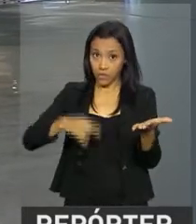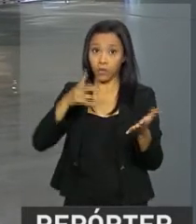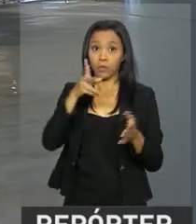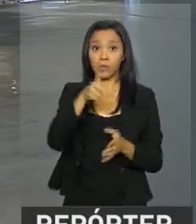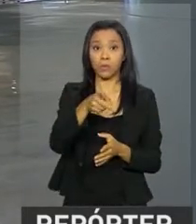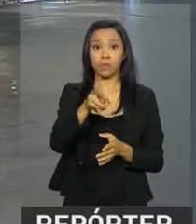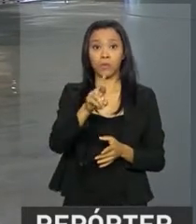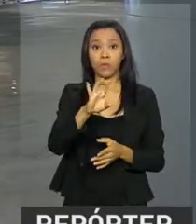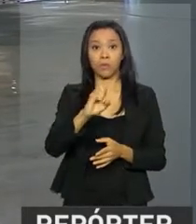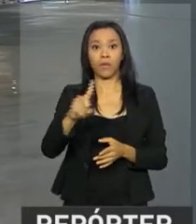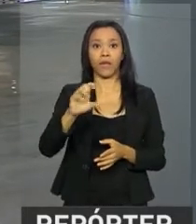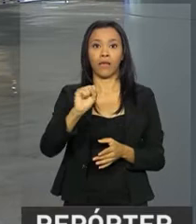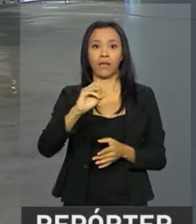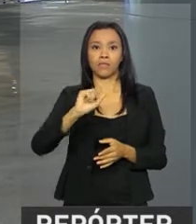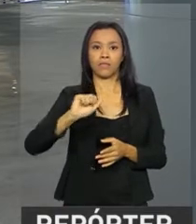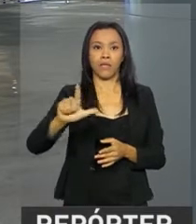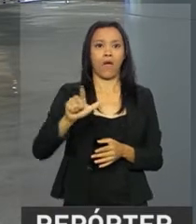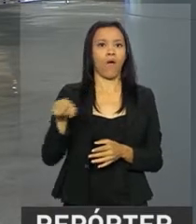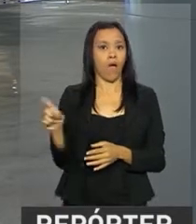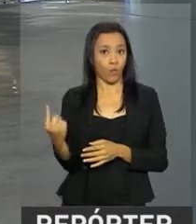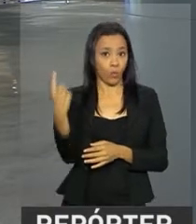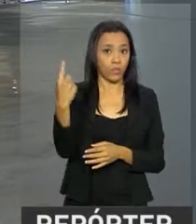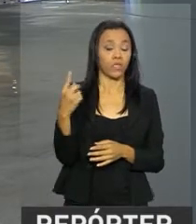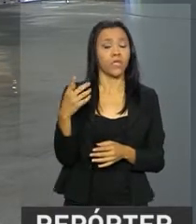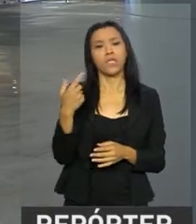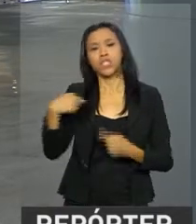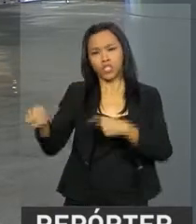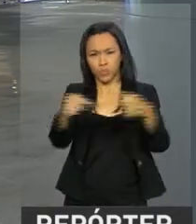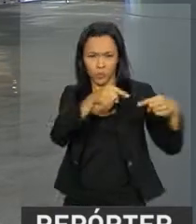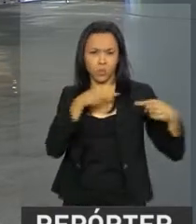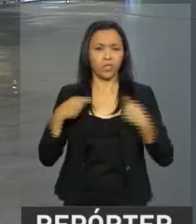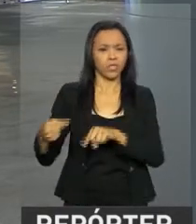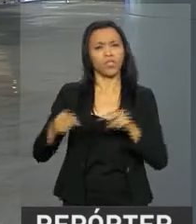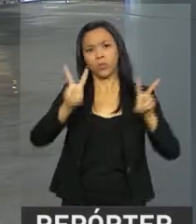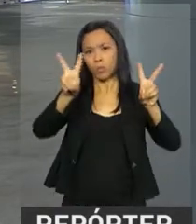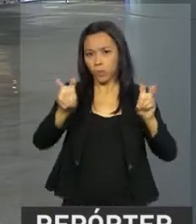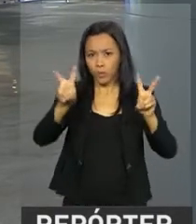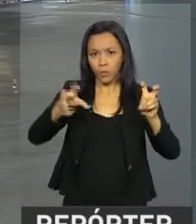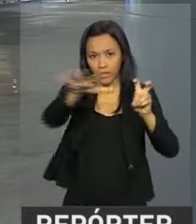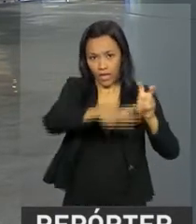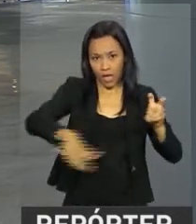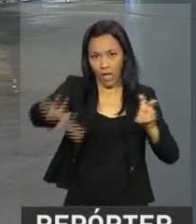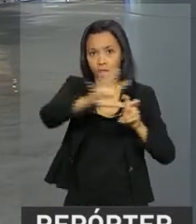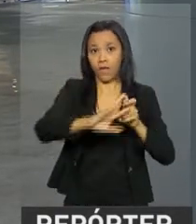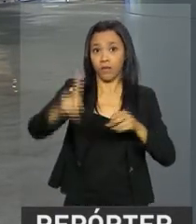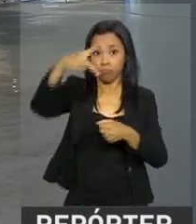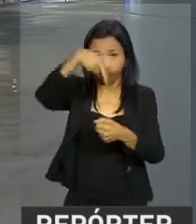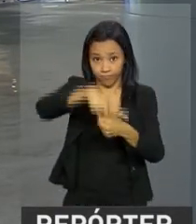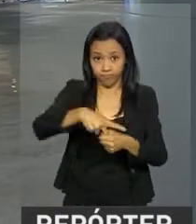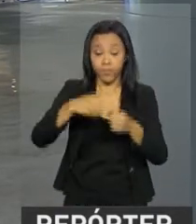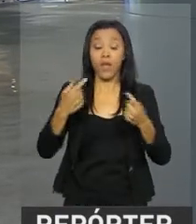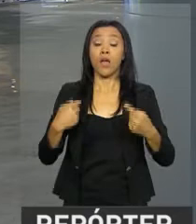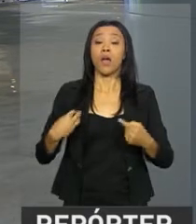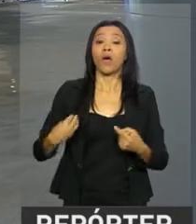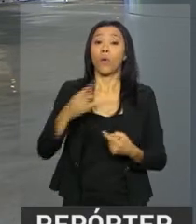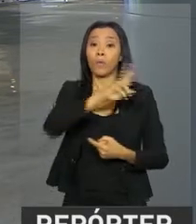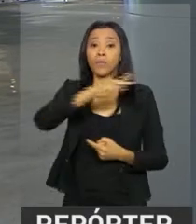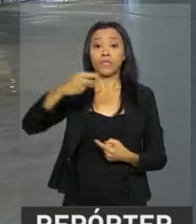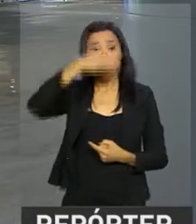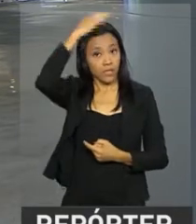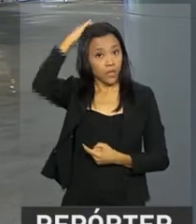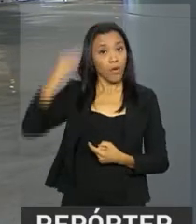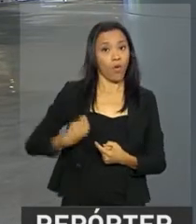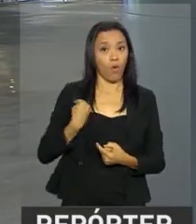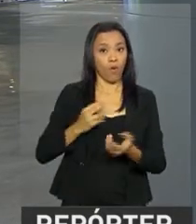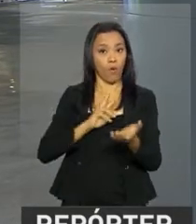ser a operadora em todos os consórcios. E para discutir assuntos relacionados ao setor petroleiro, o presidente Michel Temer está no Rio de Janeiro, onde fez